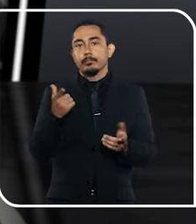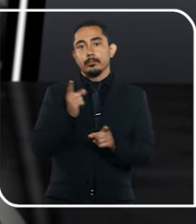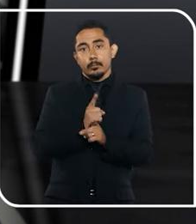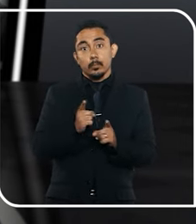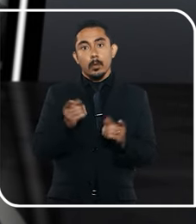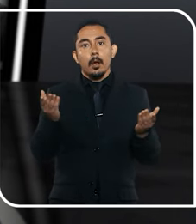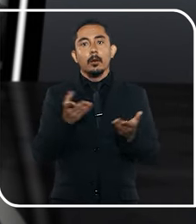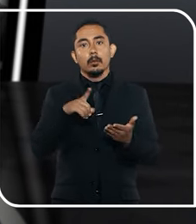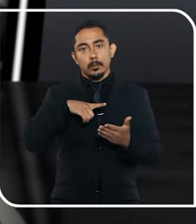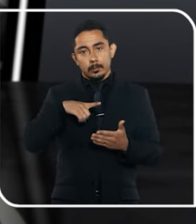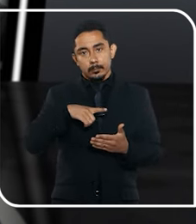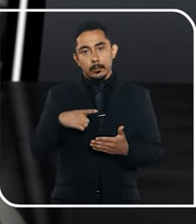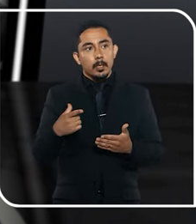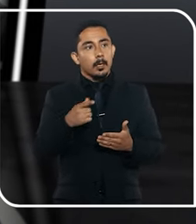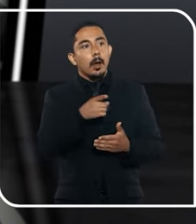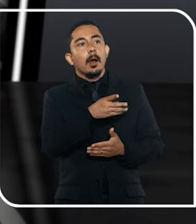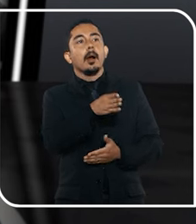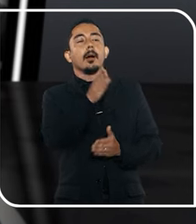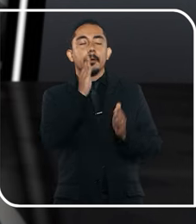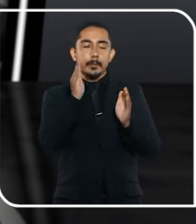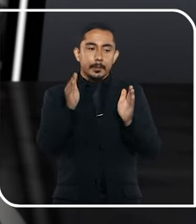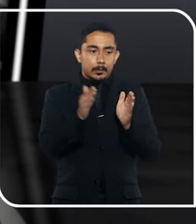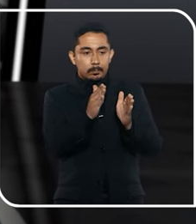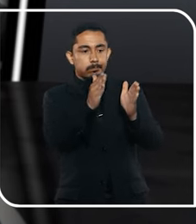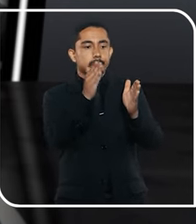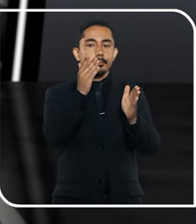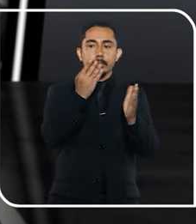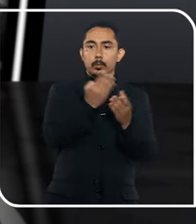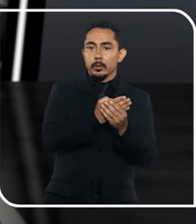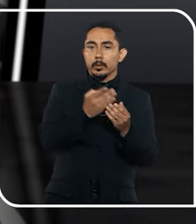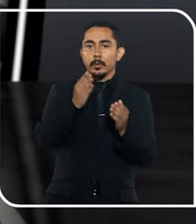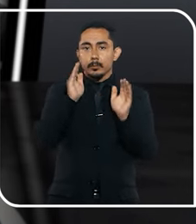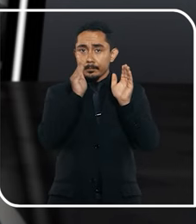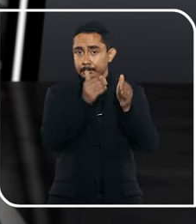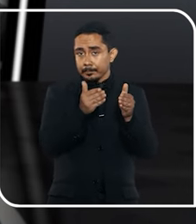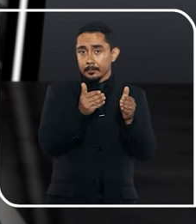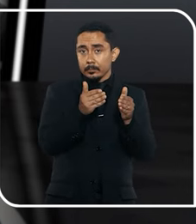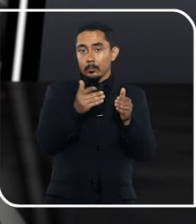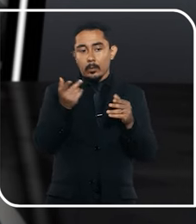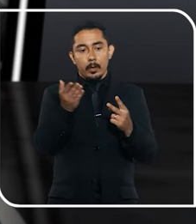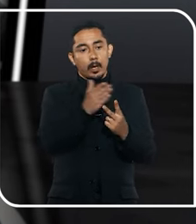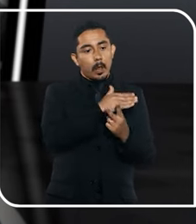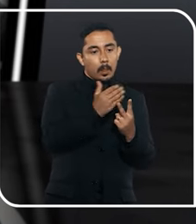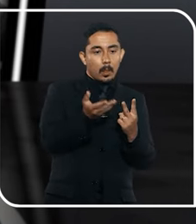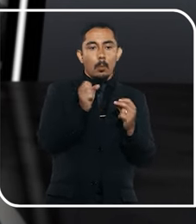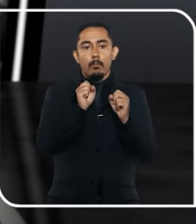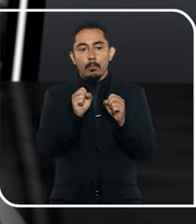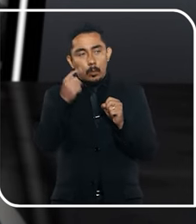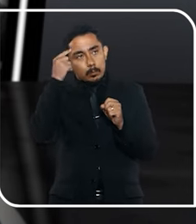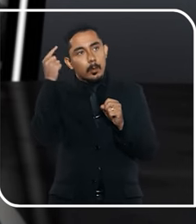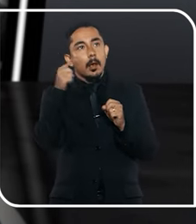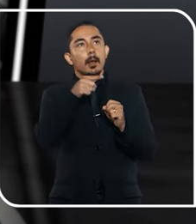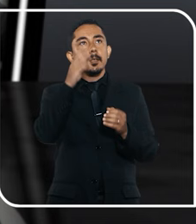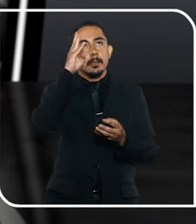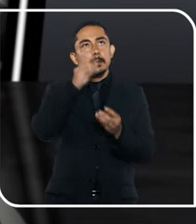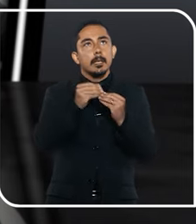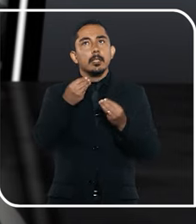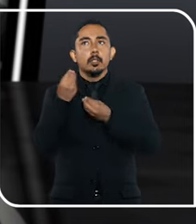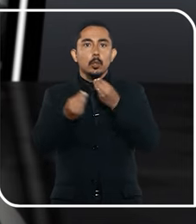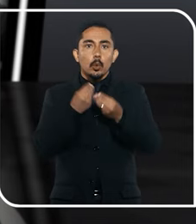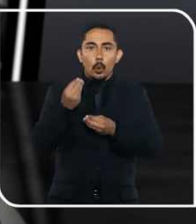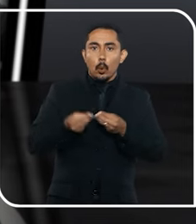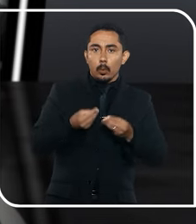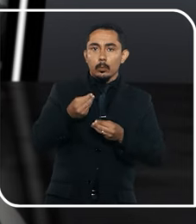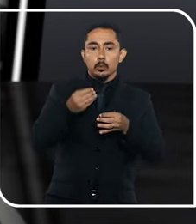daí você já tem um norte para seguir e as partes já sabem como que o judiciário tende